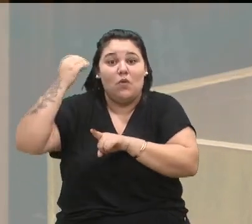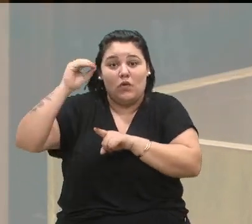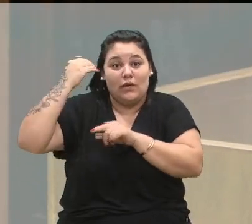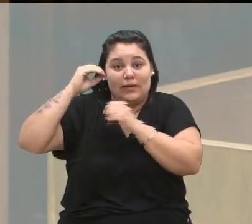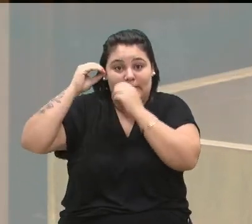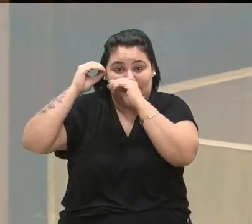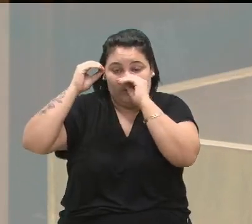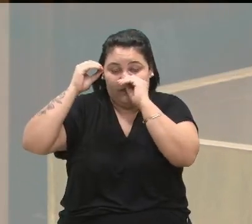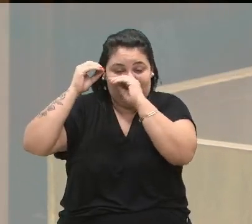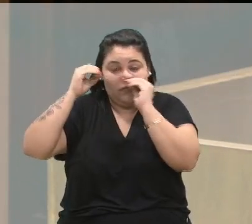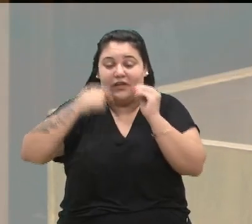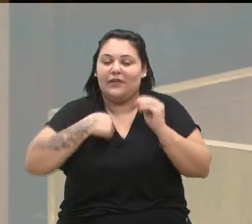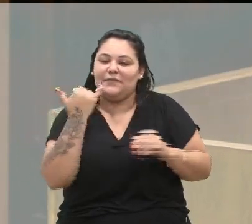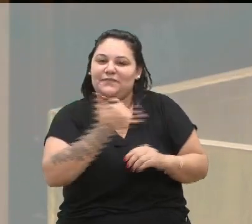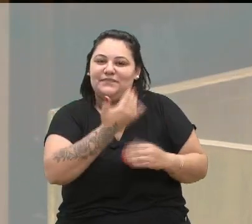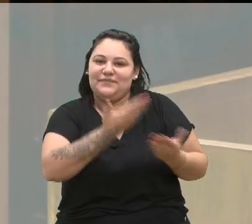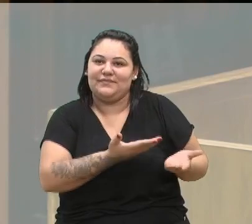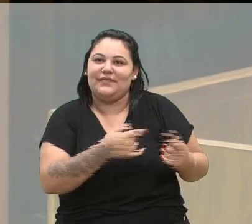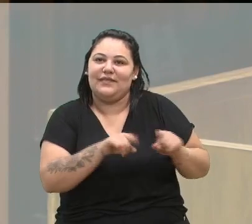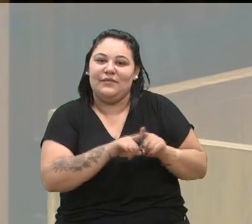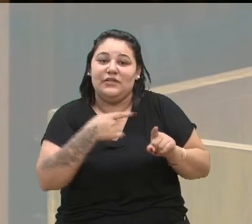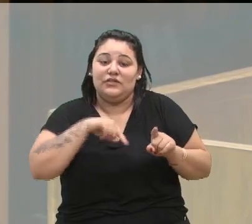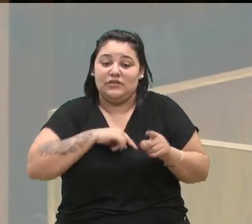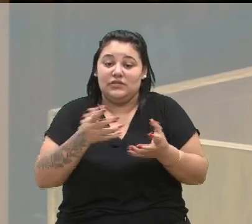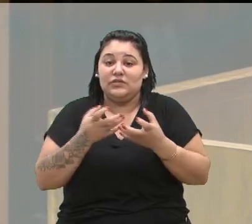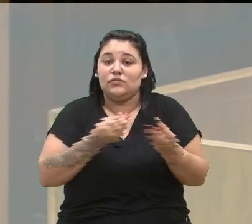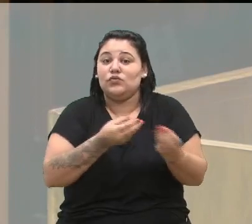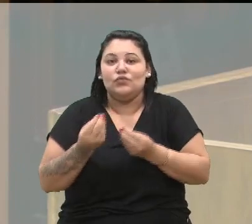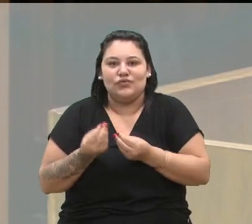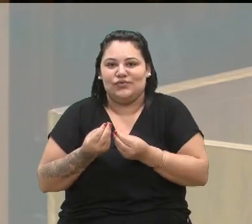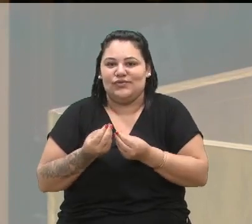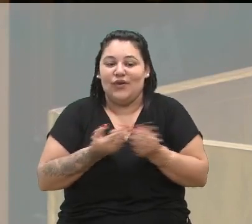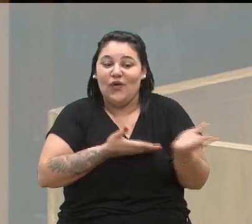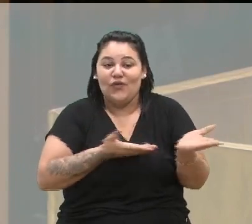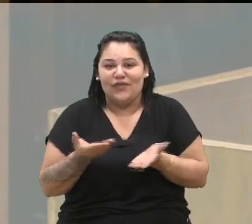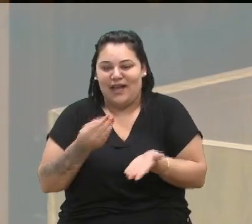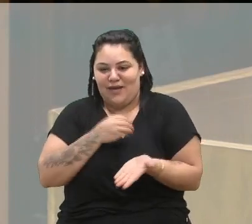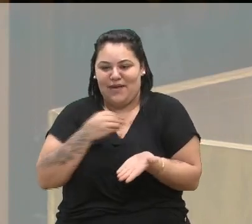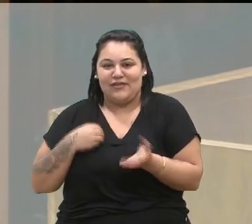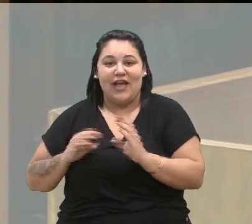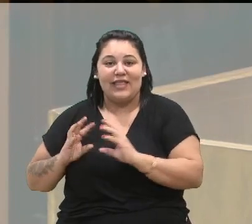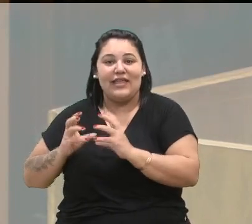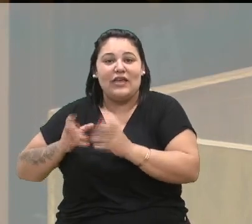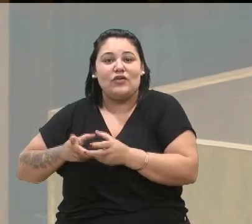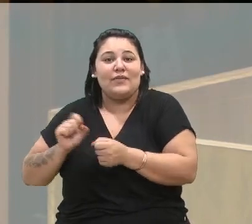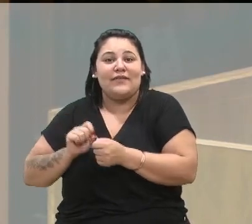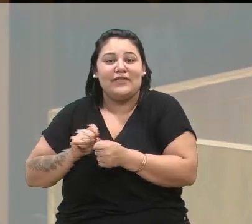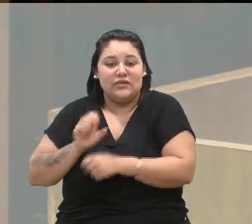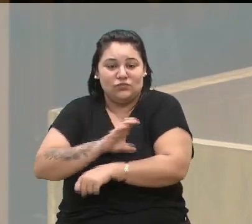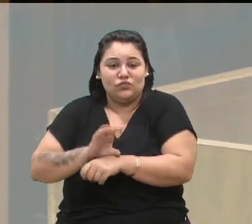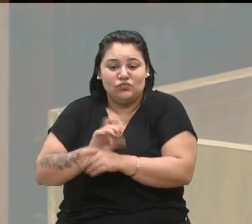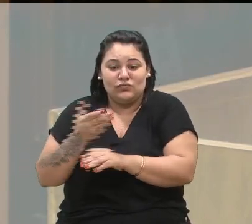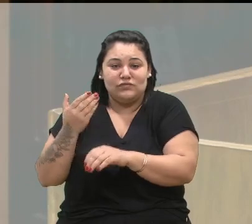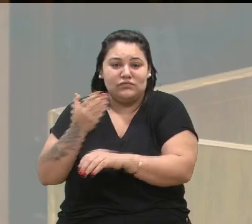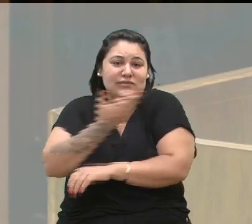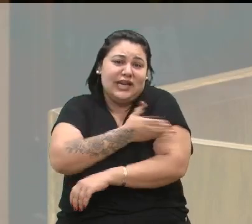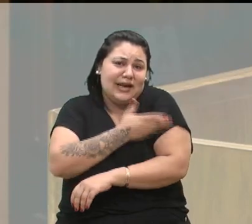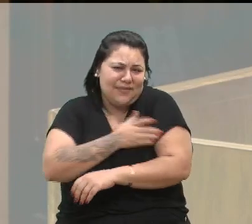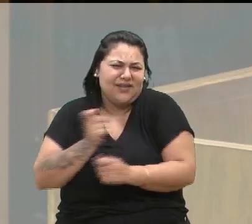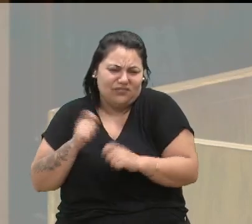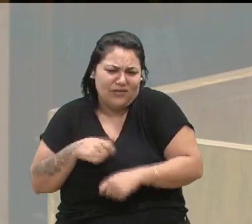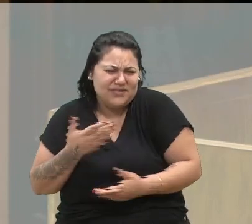né? E eu disse a ela que nós queríamos muito trazê-la para Caxias do Sul para fazer uma capacitação com os nossos